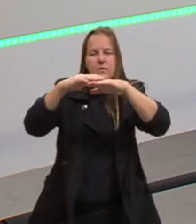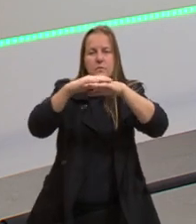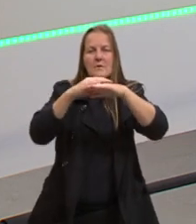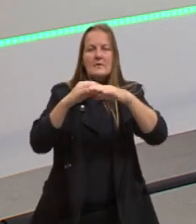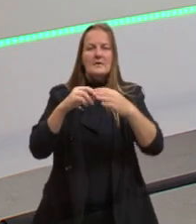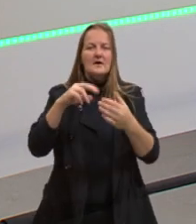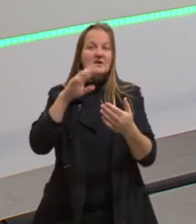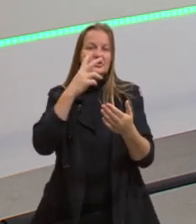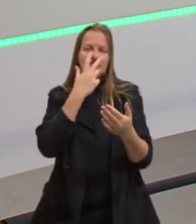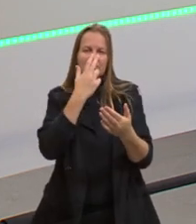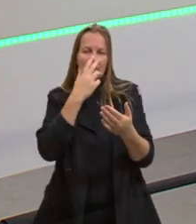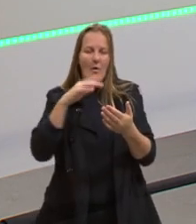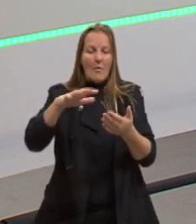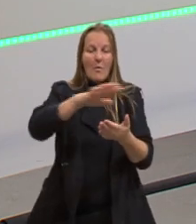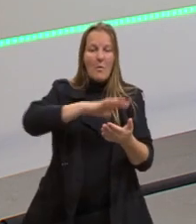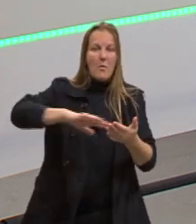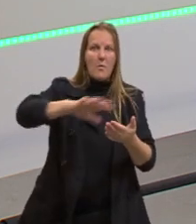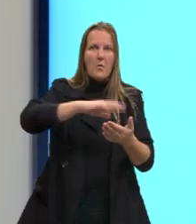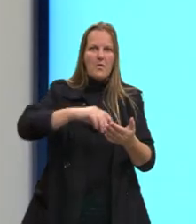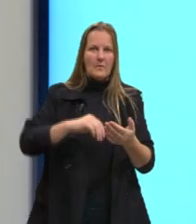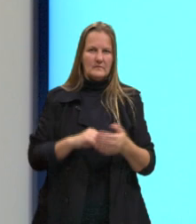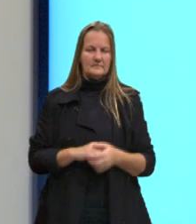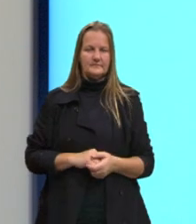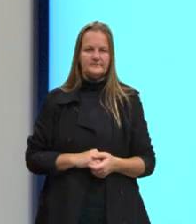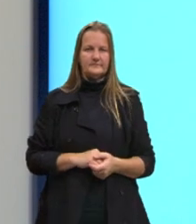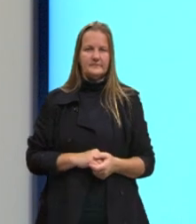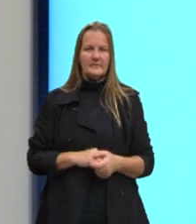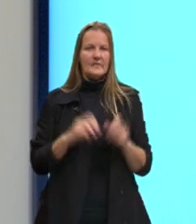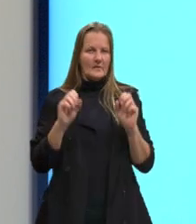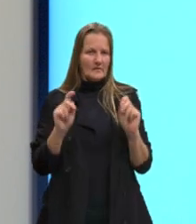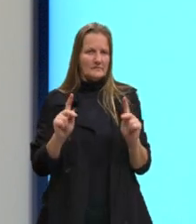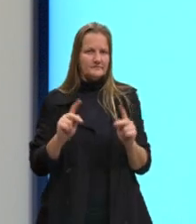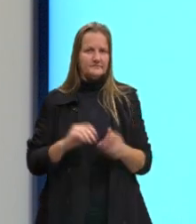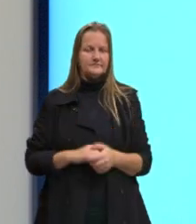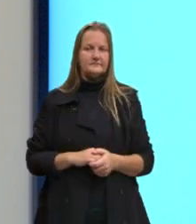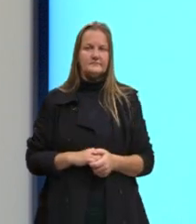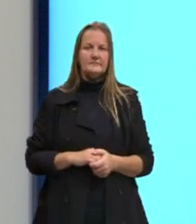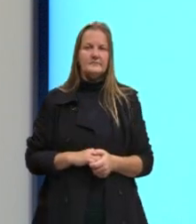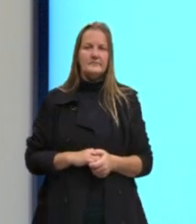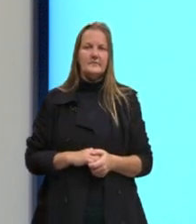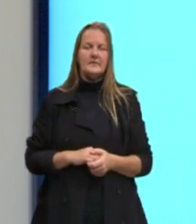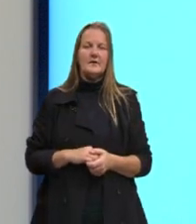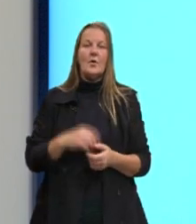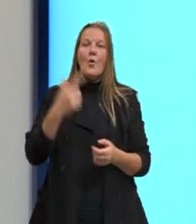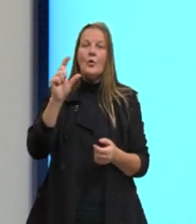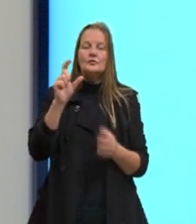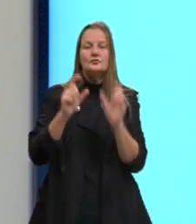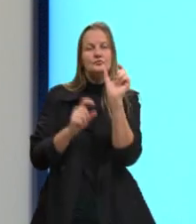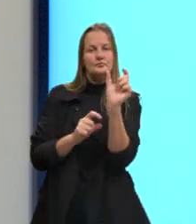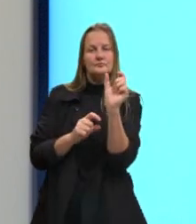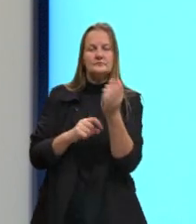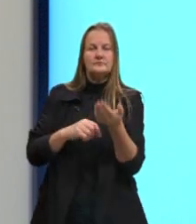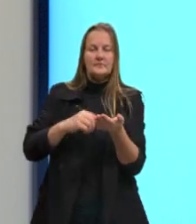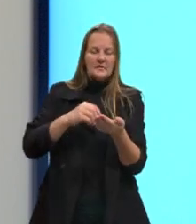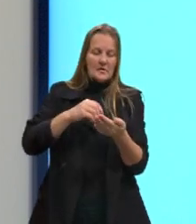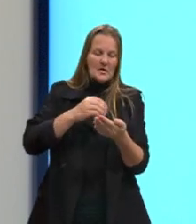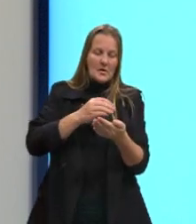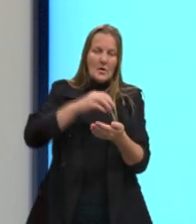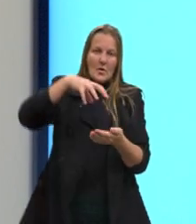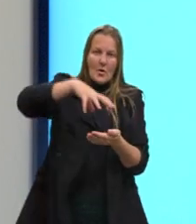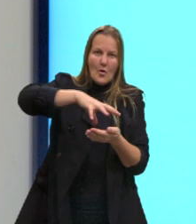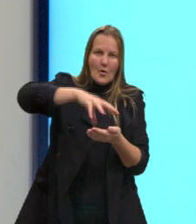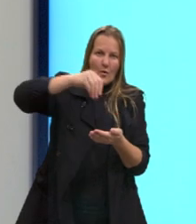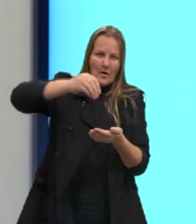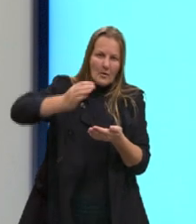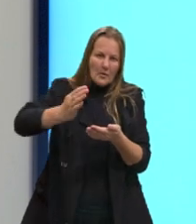esquema e o verbo seu esquema ok certo então e já Não esperem eu vou detalhar com mais